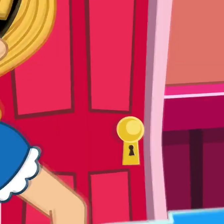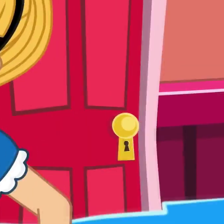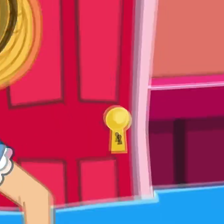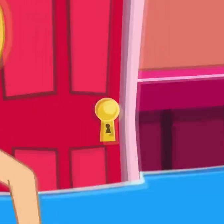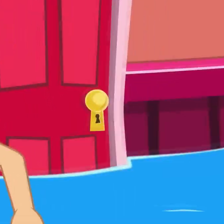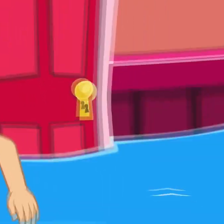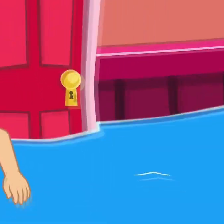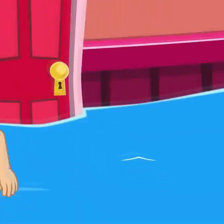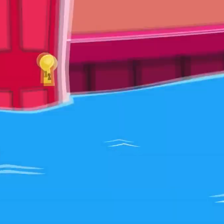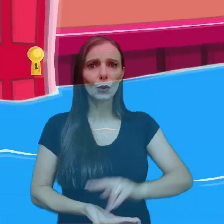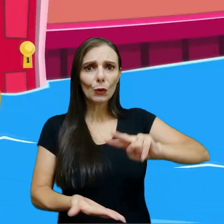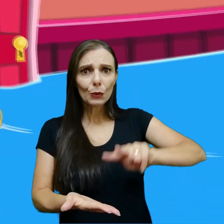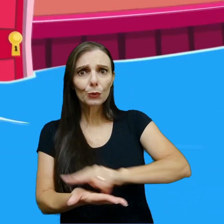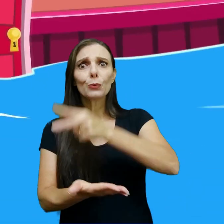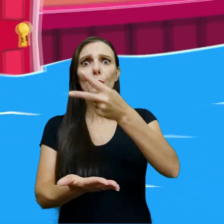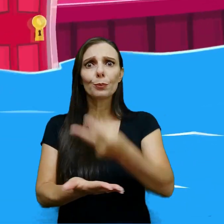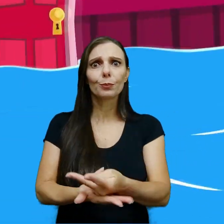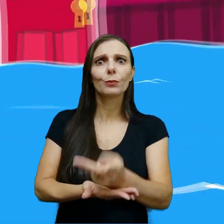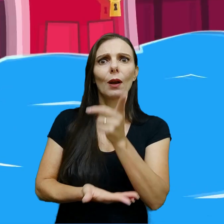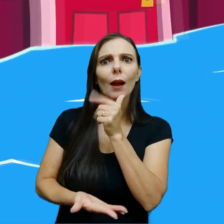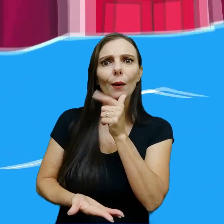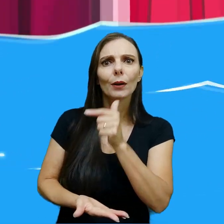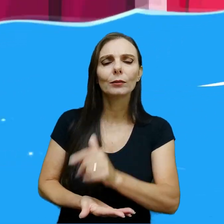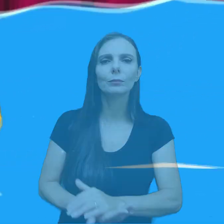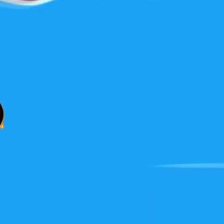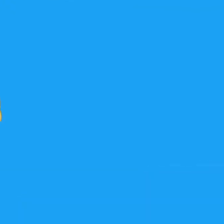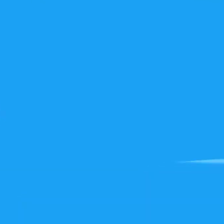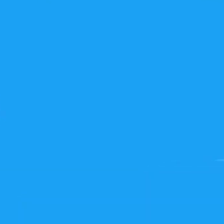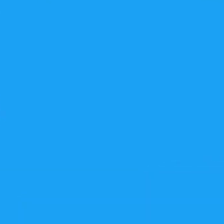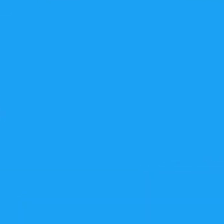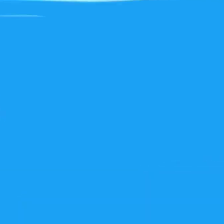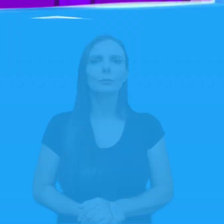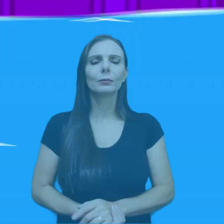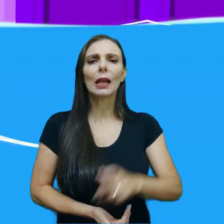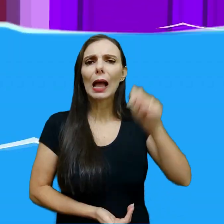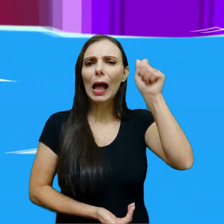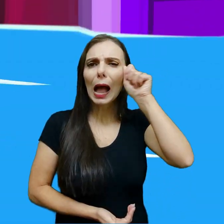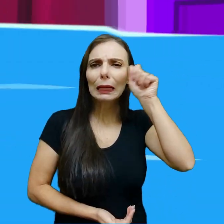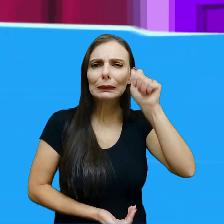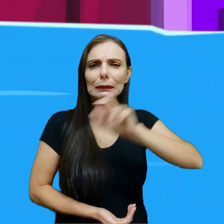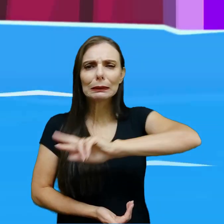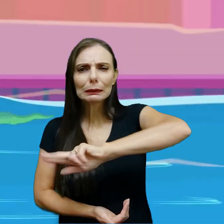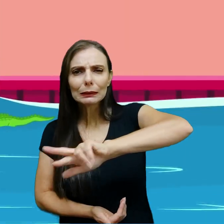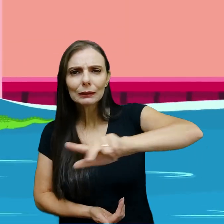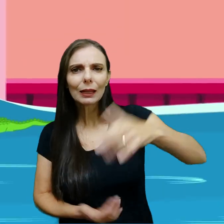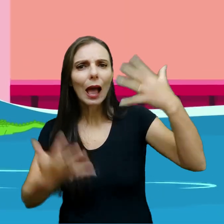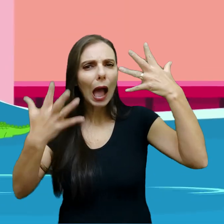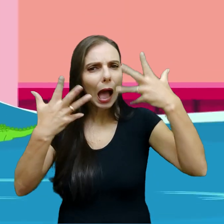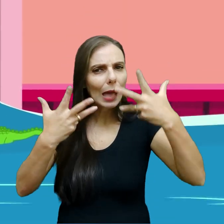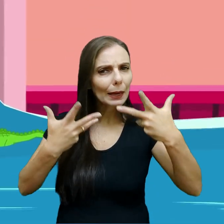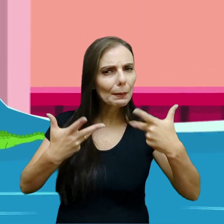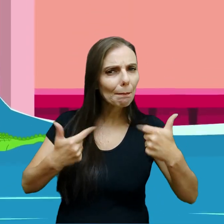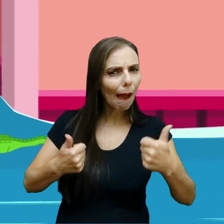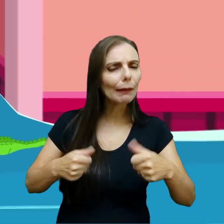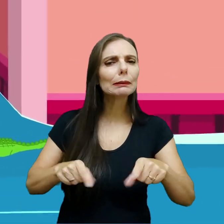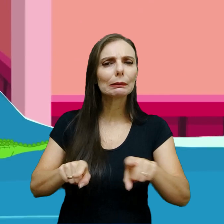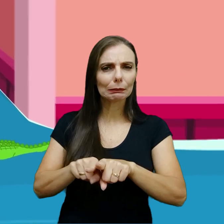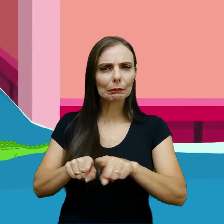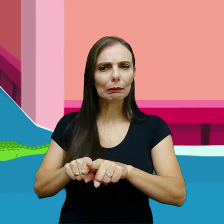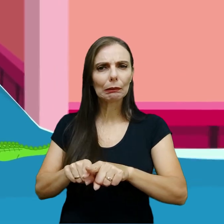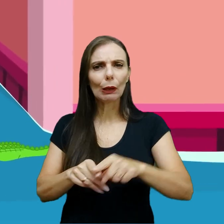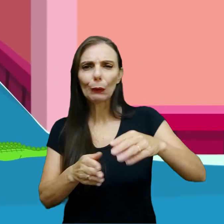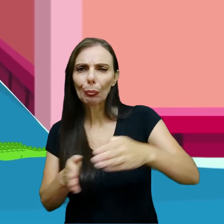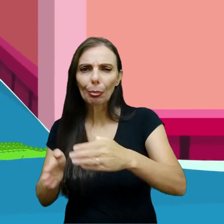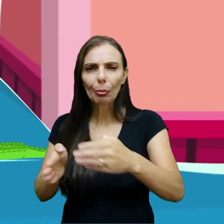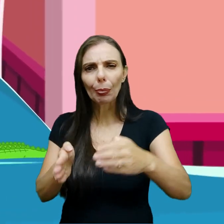novamente. Ela escorregou e caiu na poça. Alice e diferentes tipos de animais que